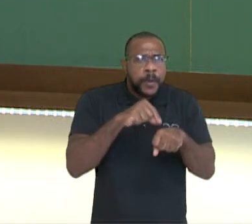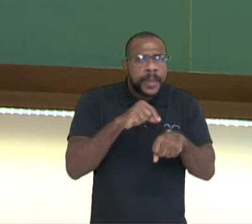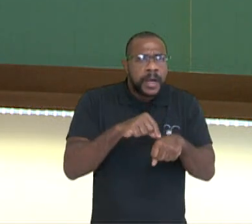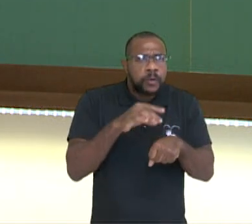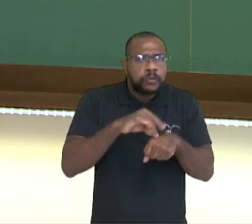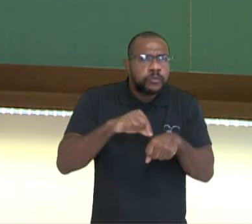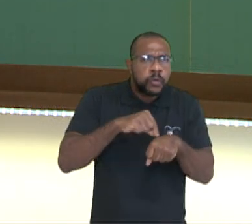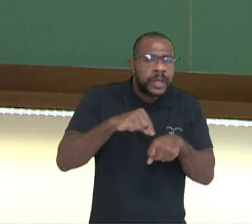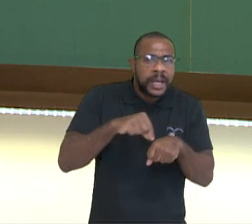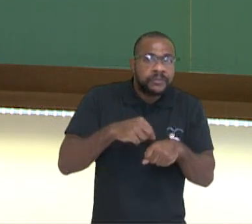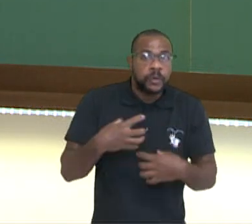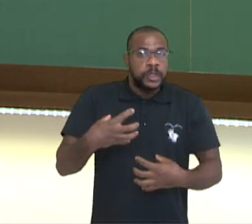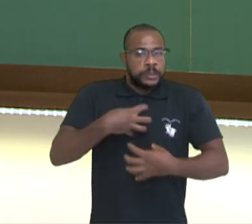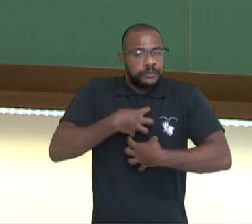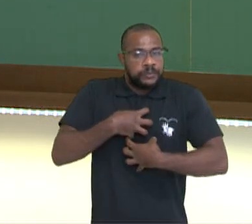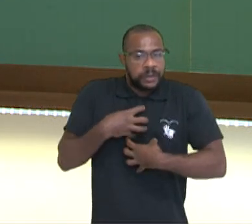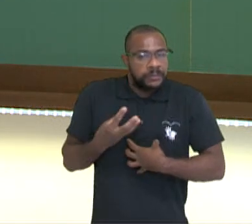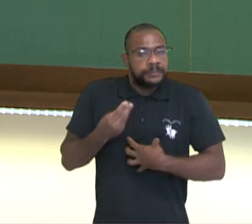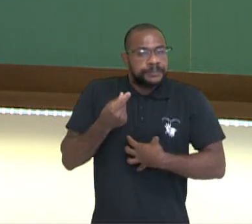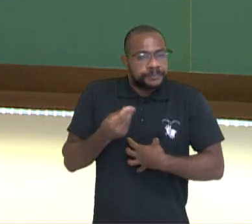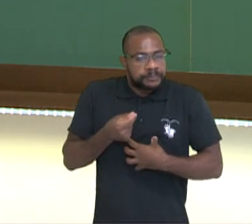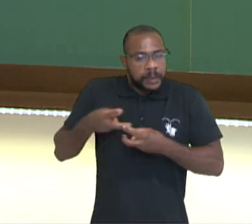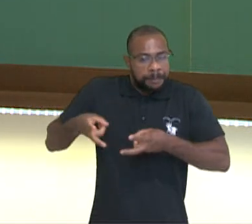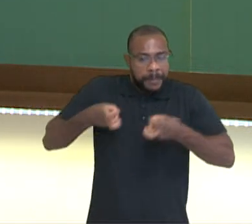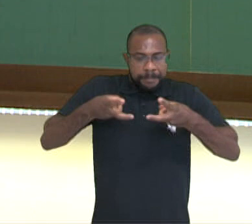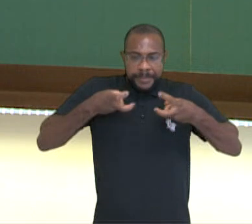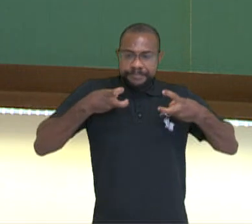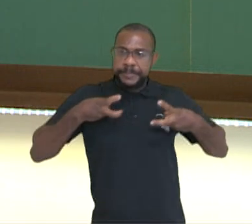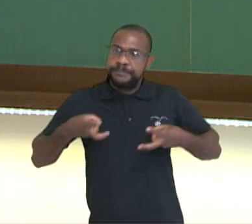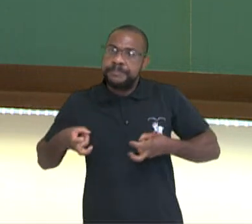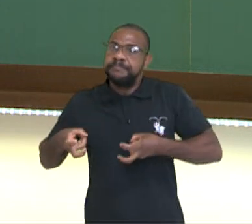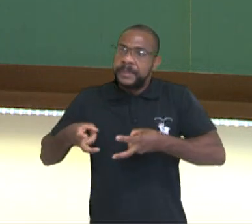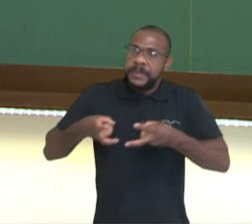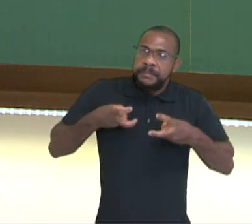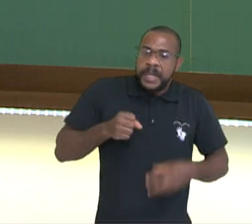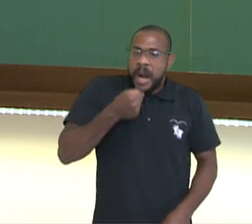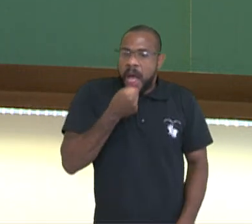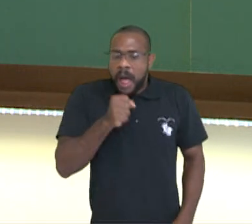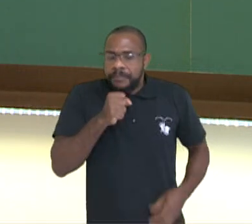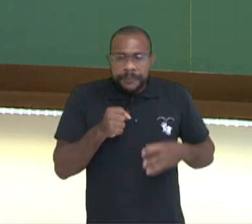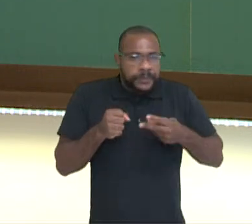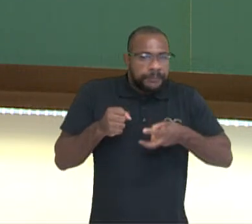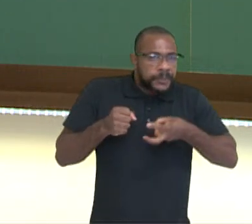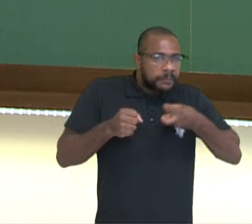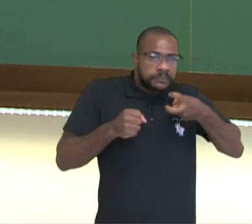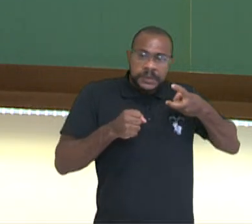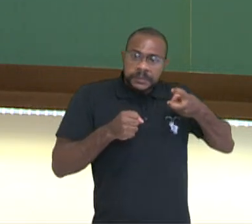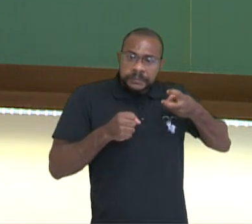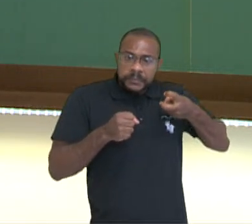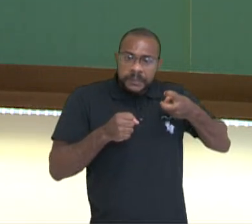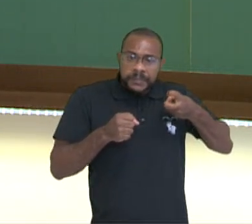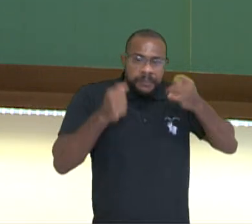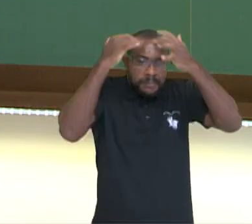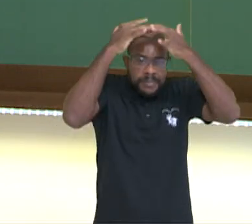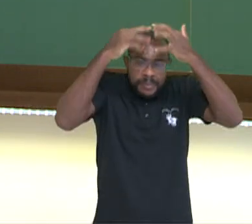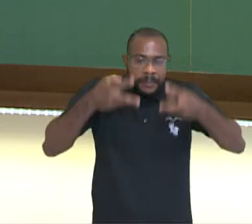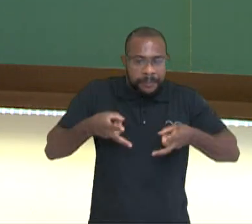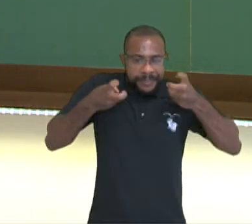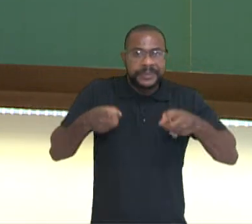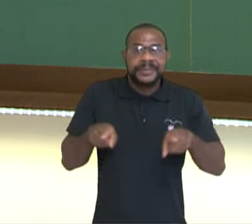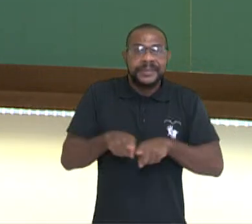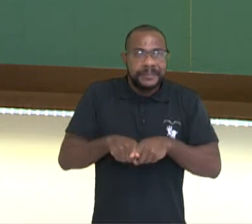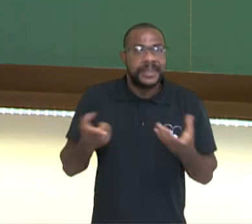se apropriando, ou seja, estão captando aqueles sabores, aqueles aromas. E isso vai